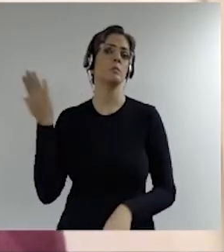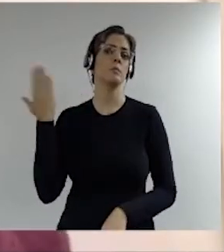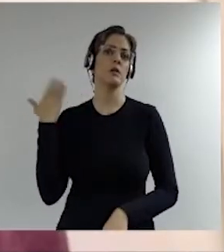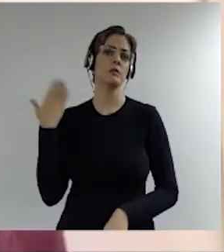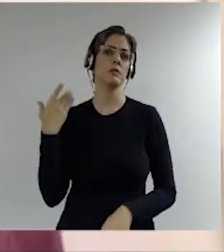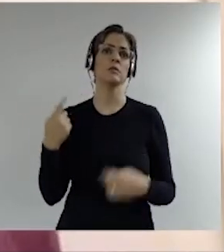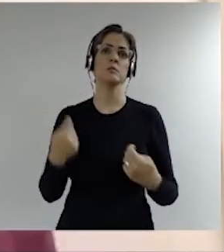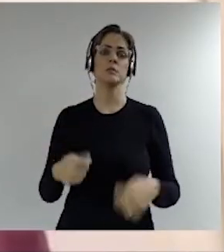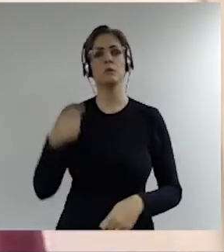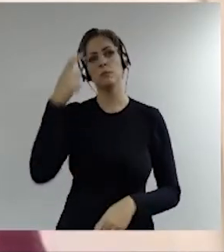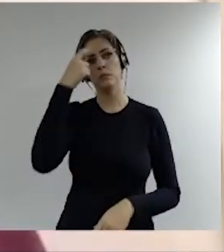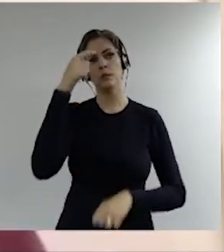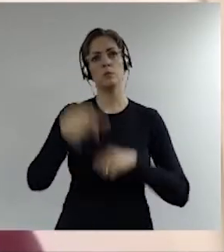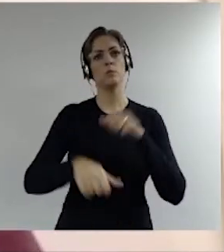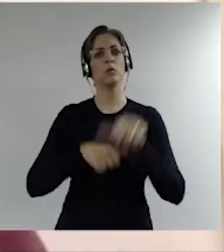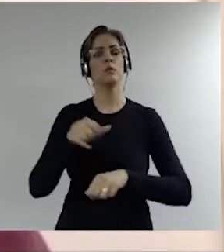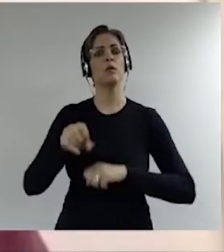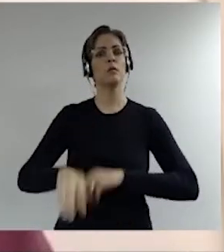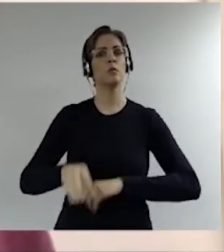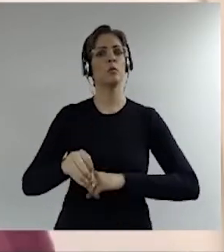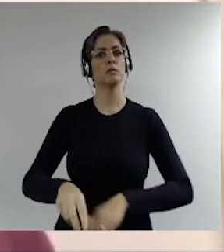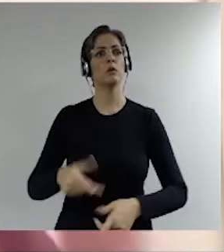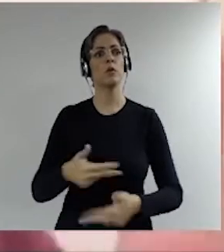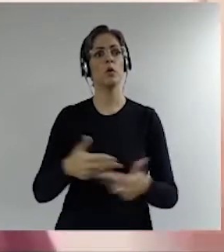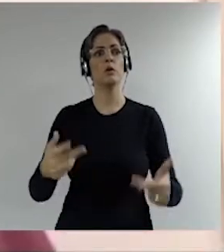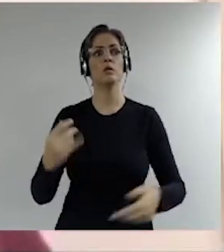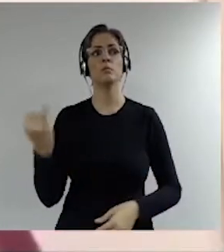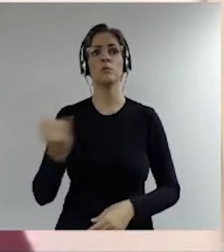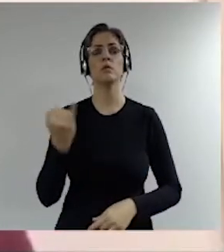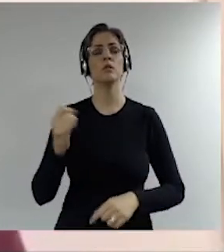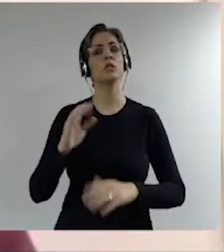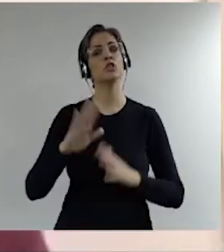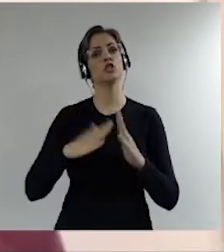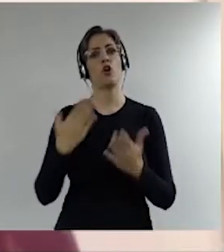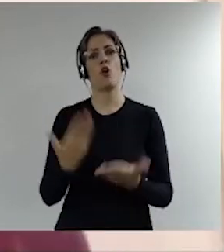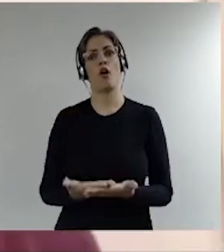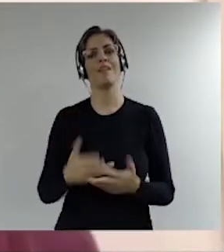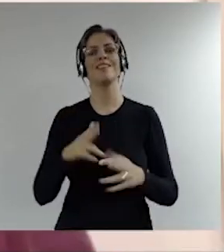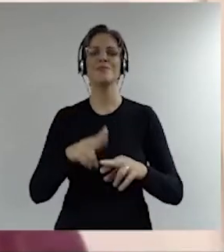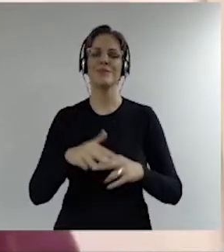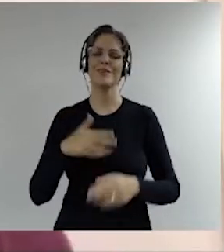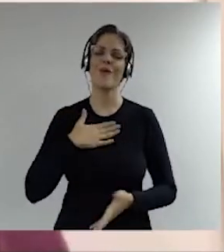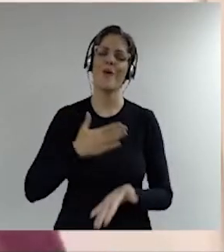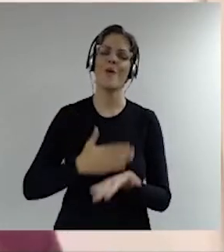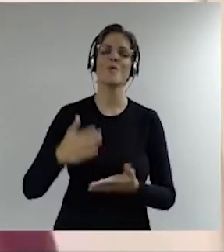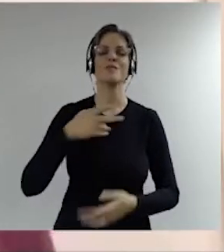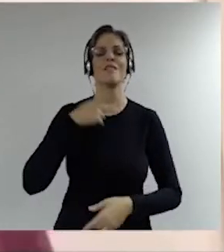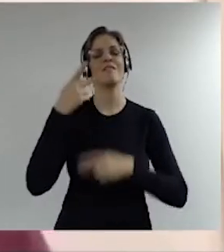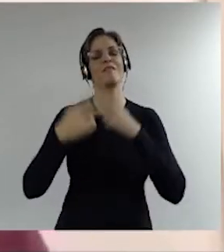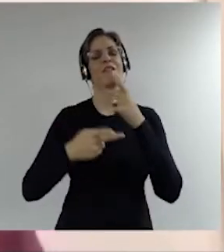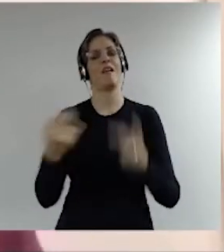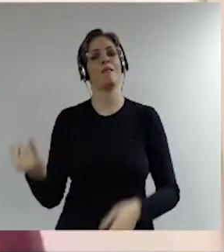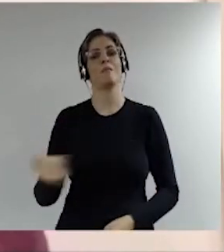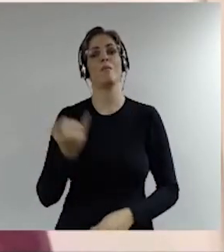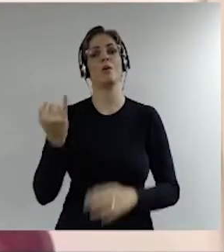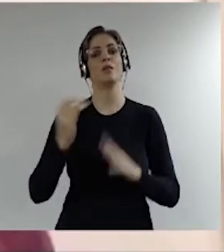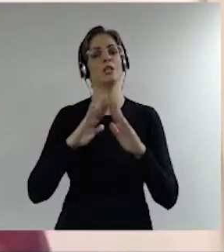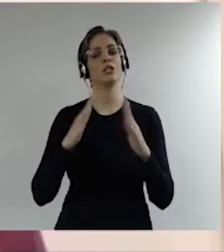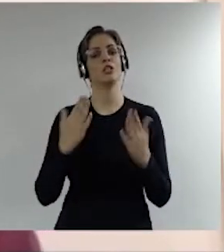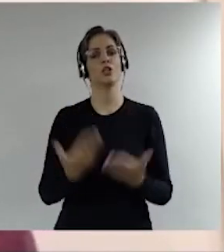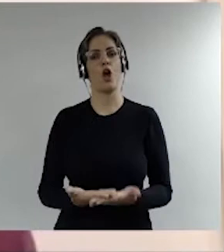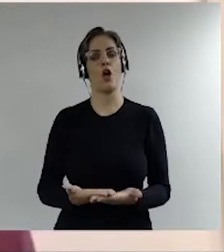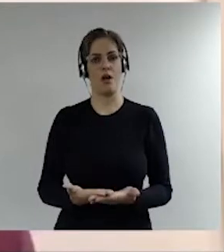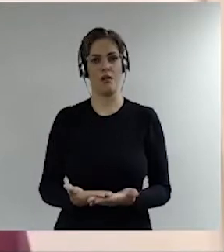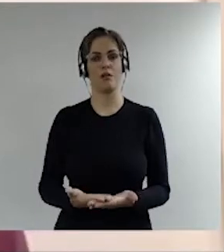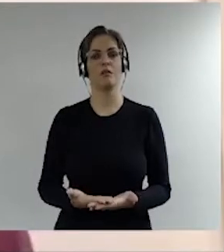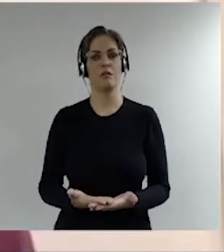educação a partir daquilo que é importante para a escola, e é por isso que eu comecei a minha apresentação mostrando a importância da escola, aquilo que